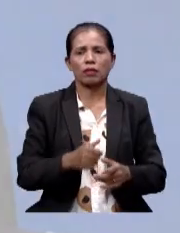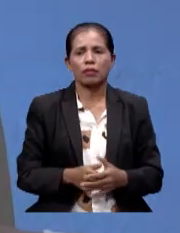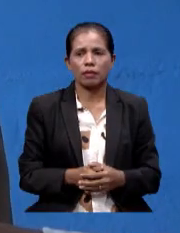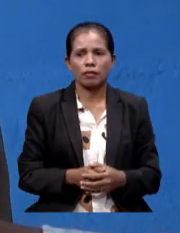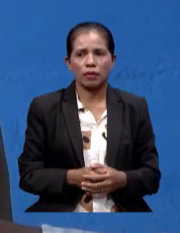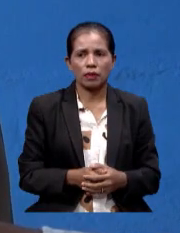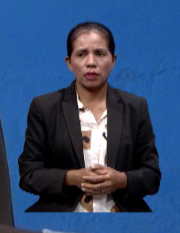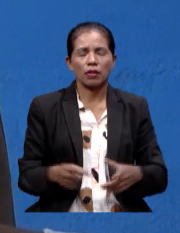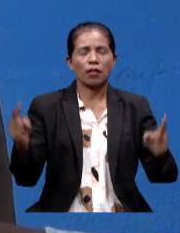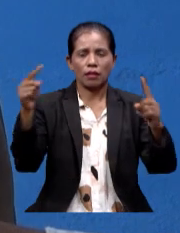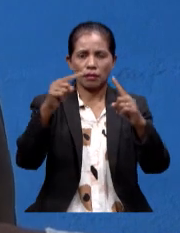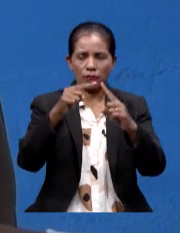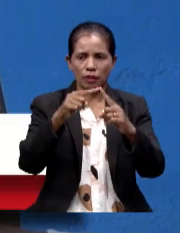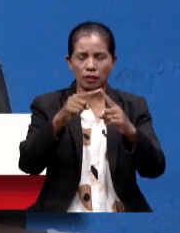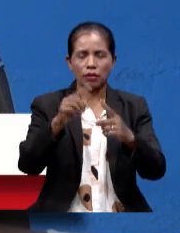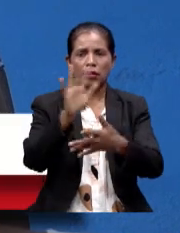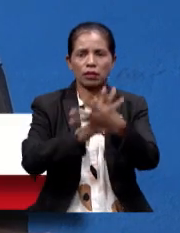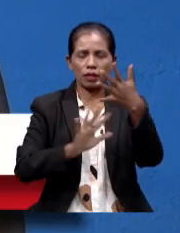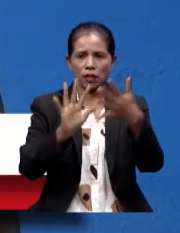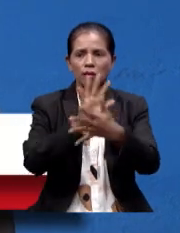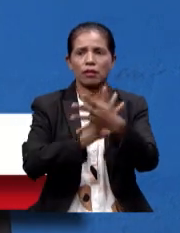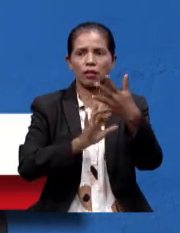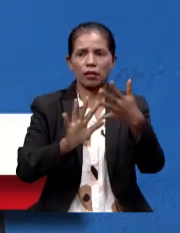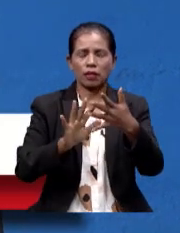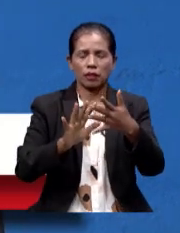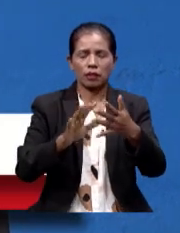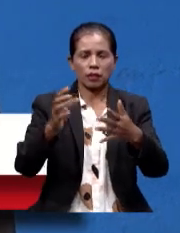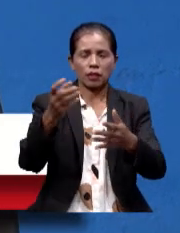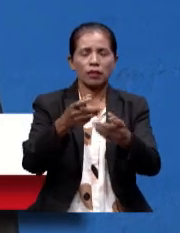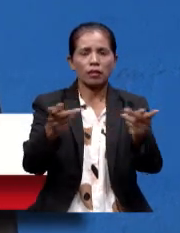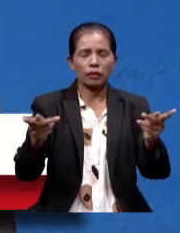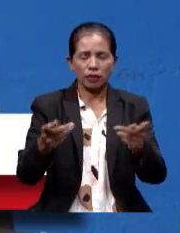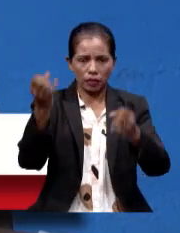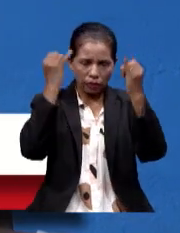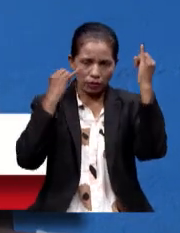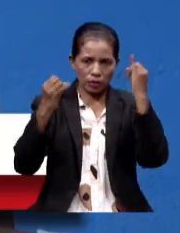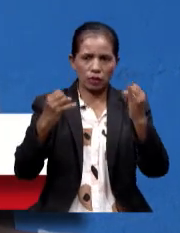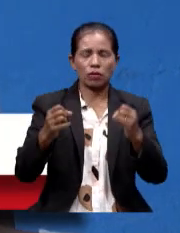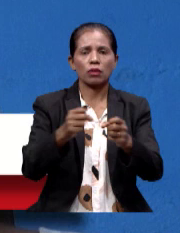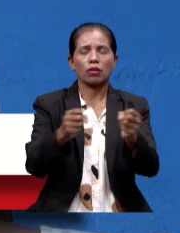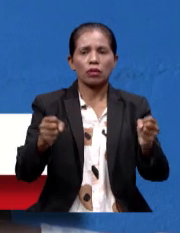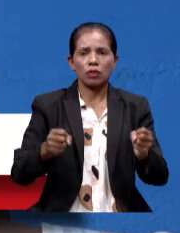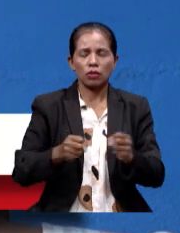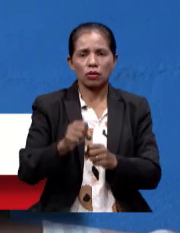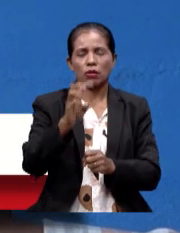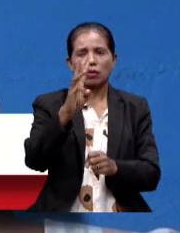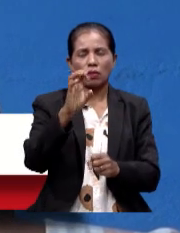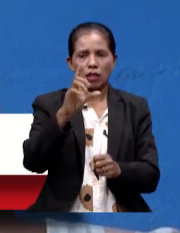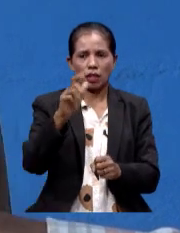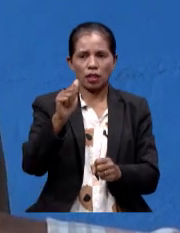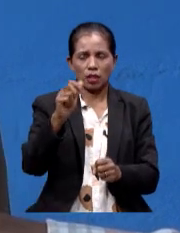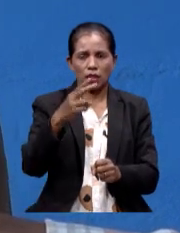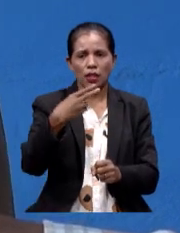senti orgulho para a inauguração Centro de Informação Suco em Laha. Também senti orgulho,